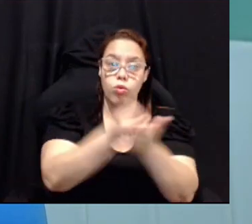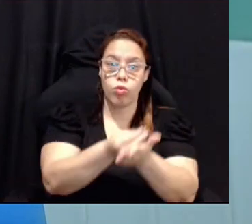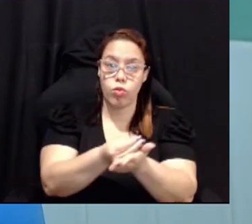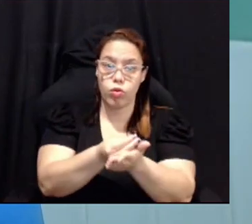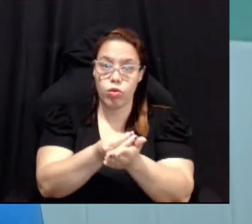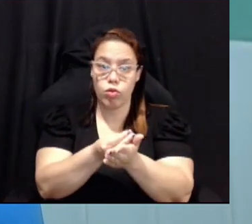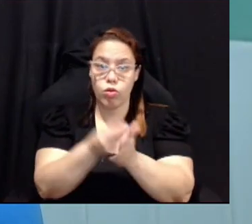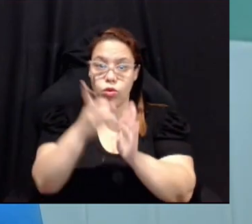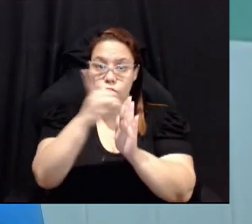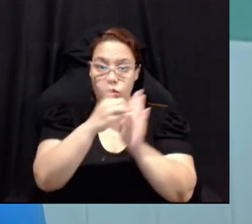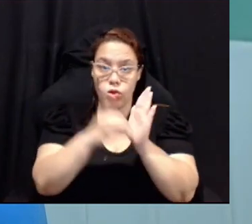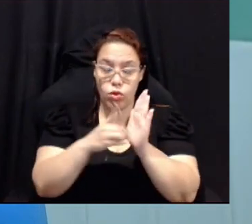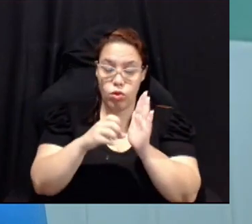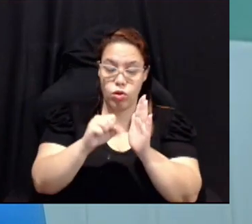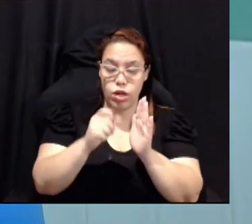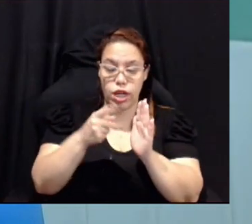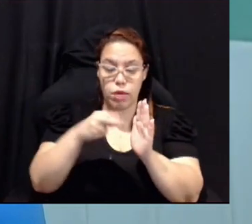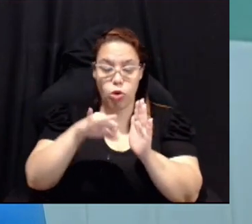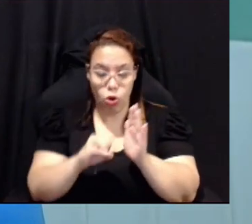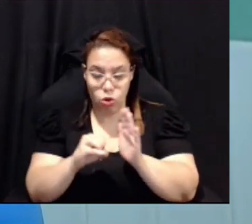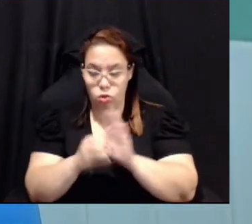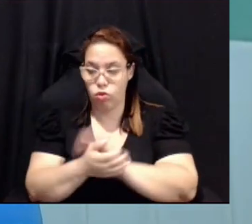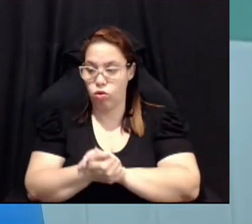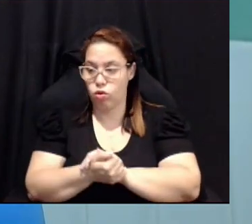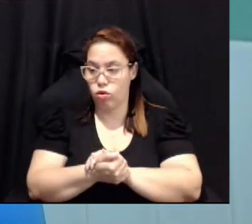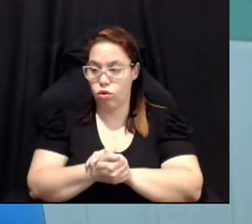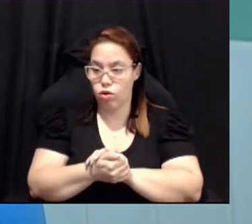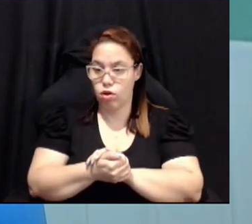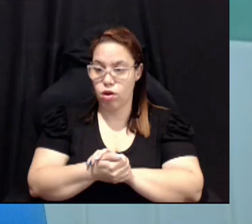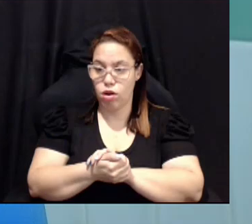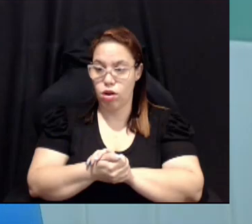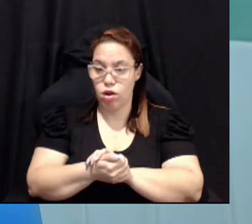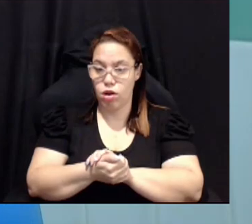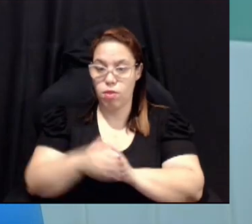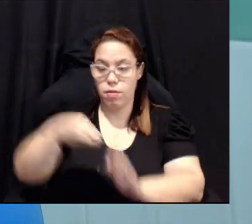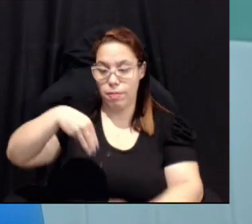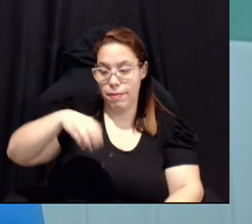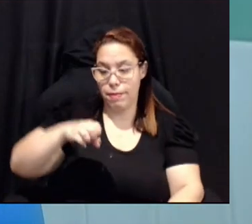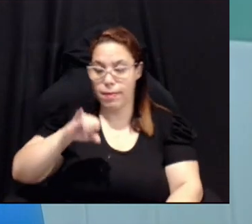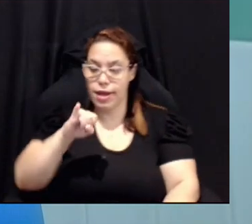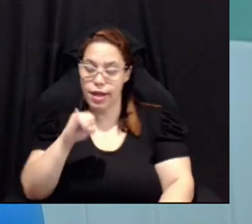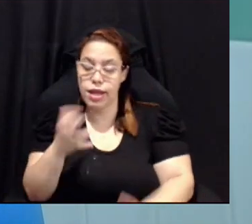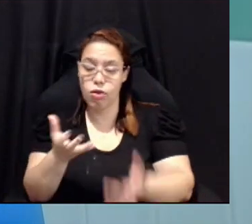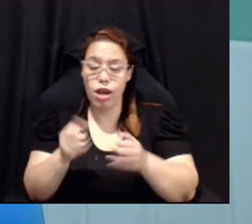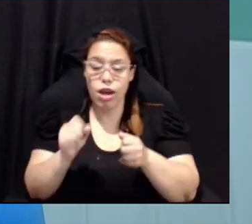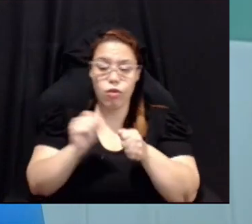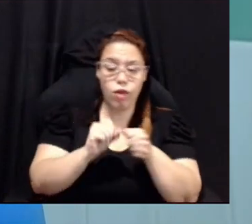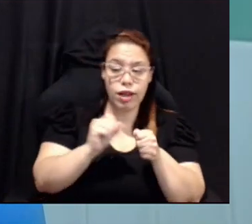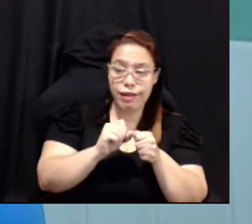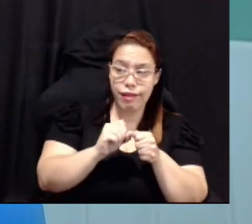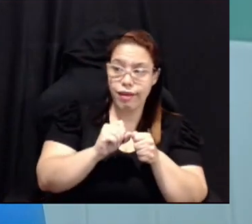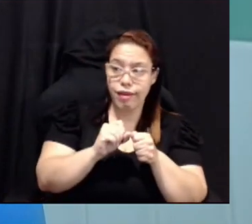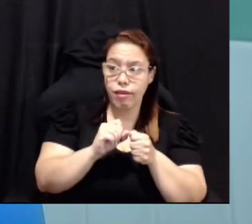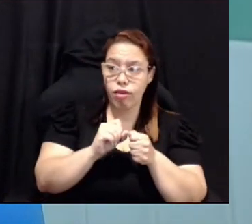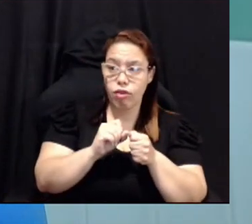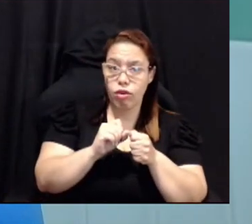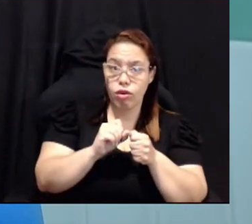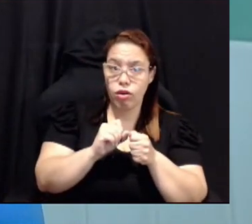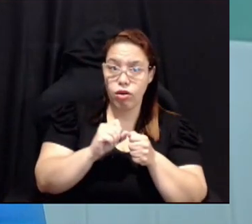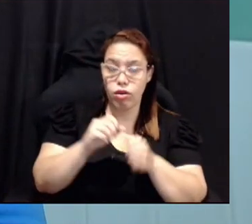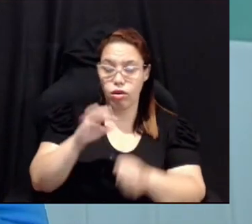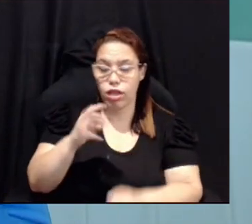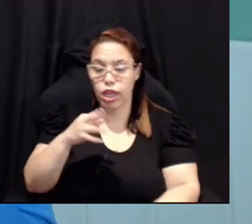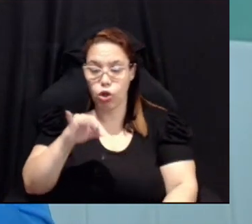espólio, como eu faço a declaração sendo pessoa jurídica MEI, eu quero fazer tesouro direto, como eu declaro